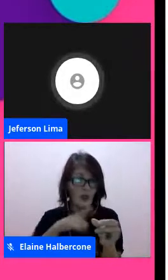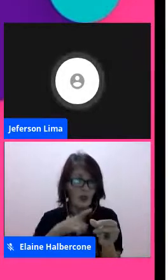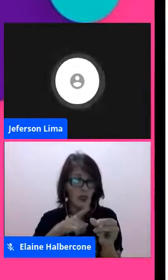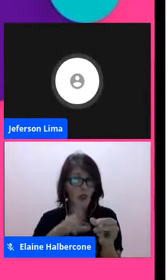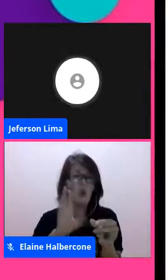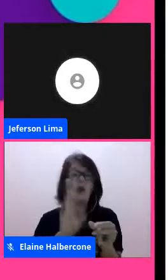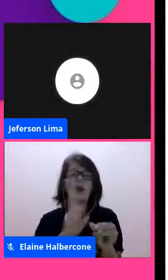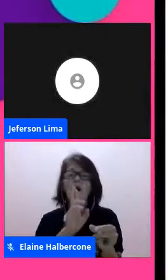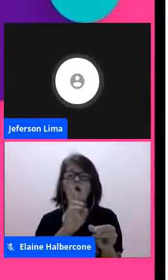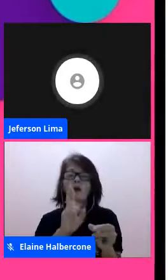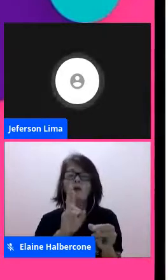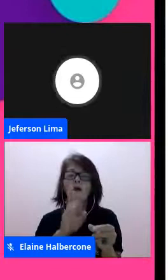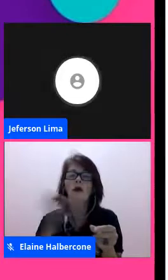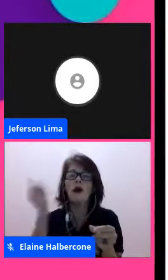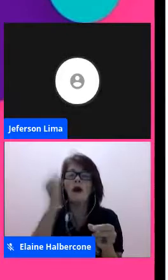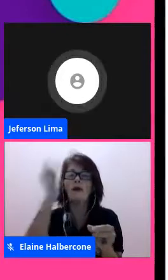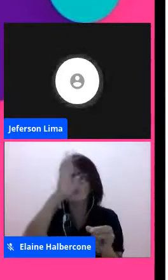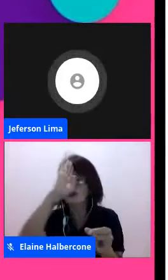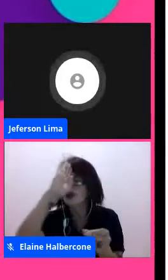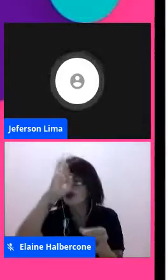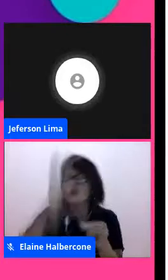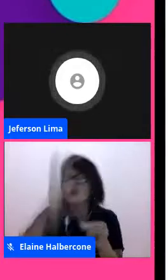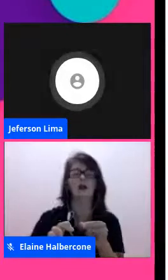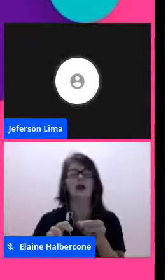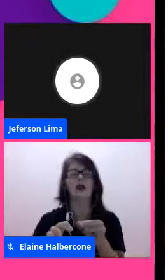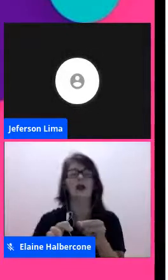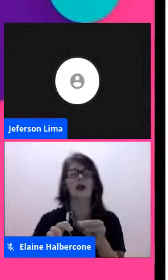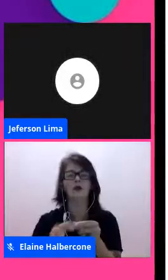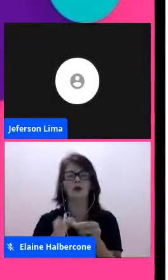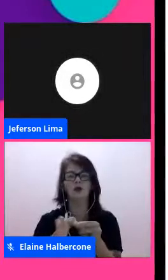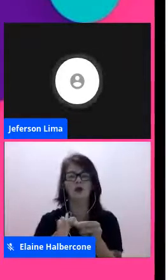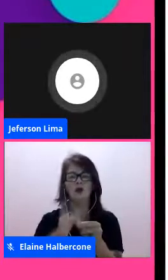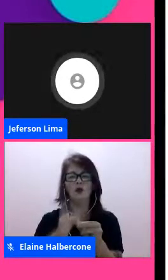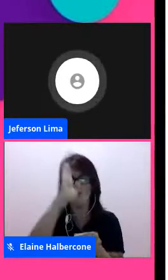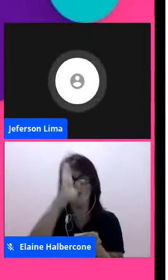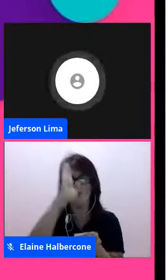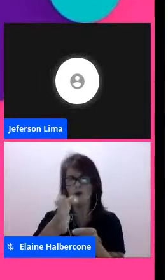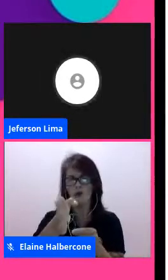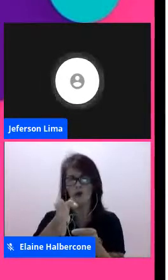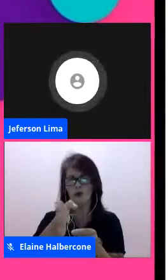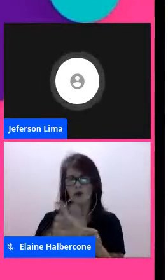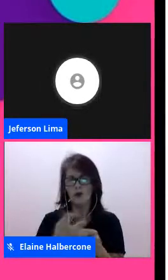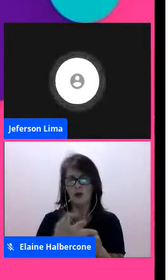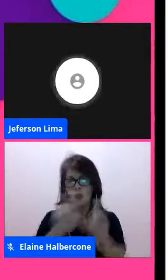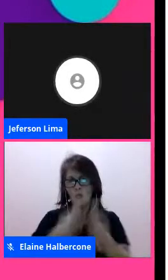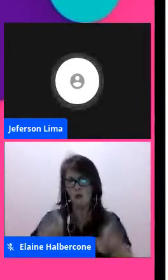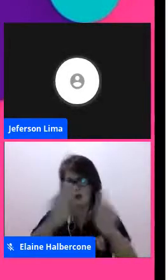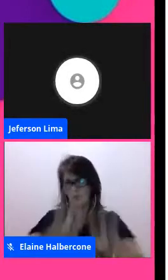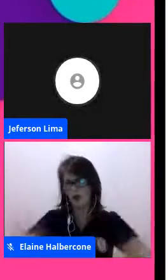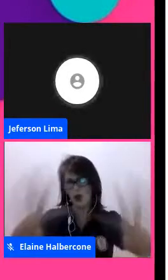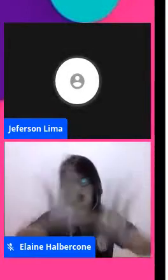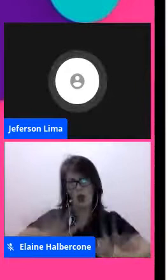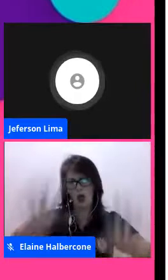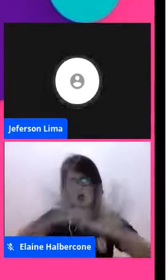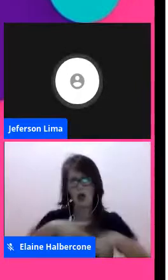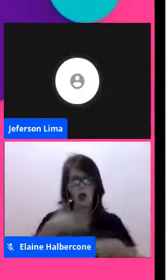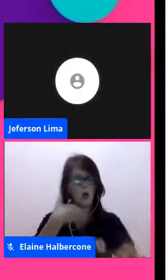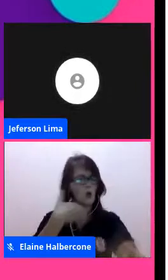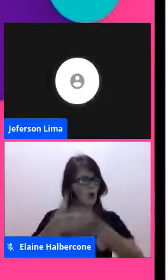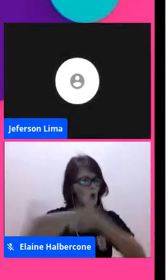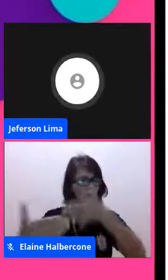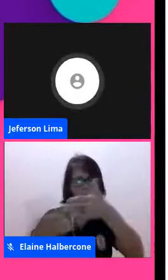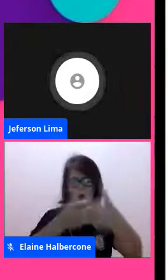bem mais direto, né? Um propósito bem mais específico. Enquanto o computador ele é de uso geral, ele pode ser utilizado para qualquer